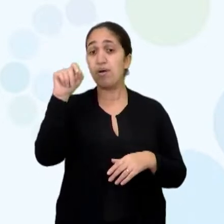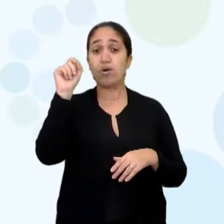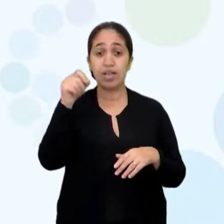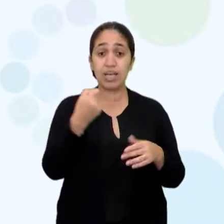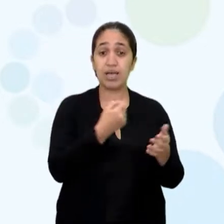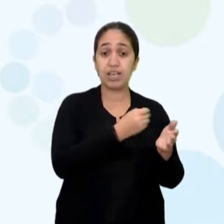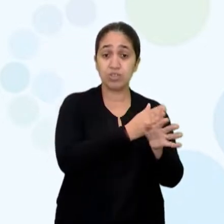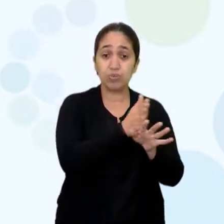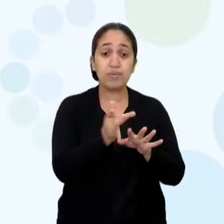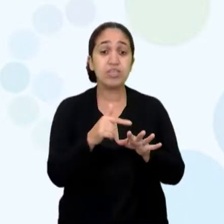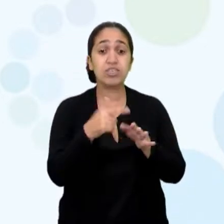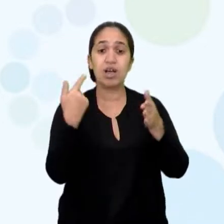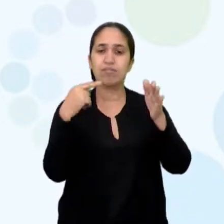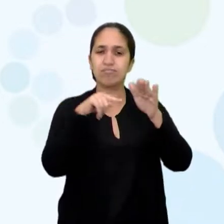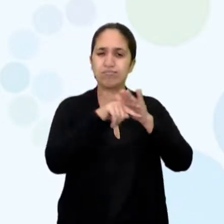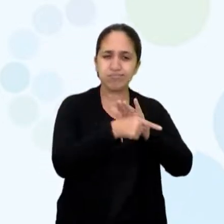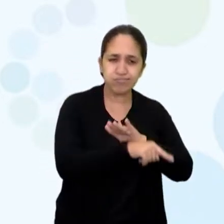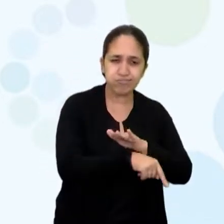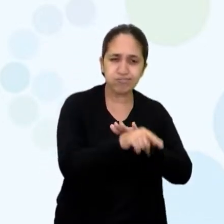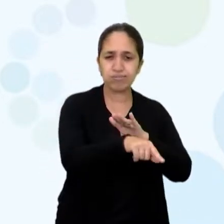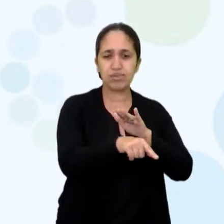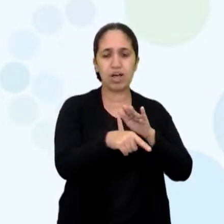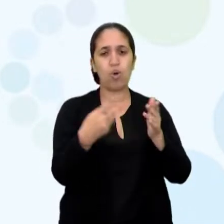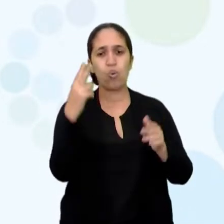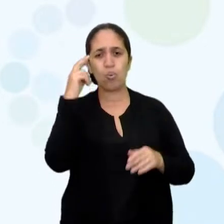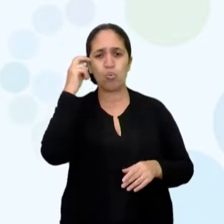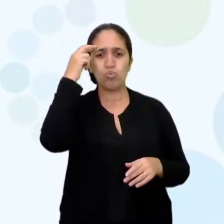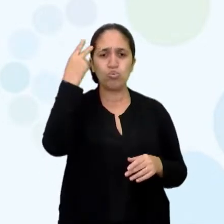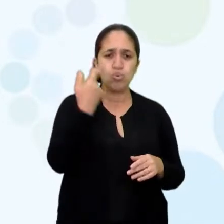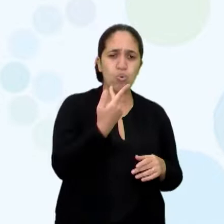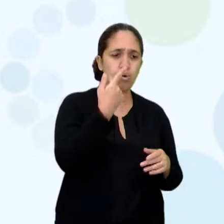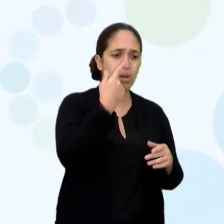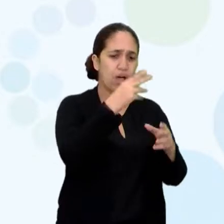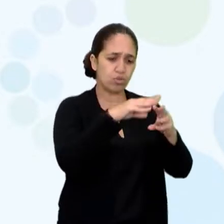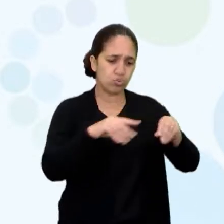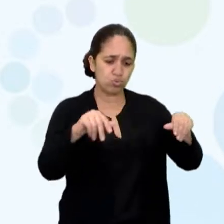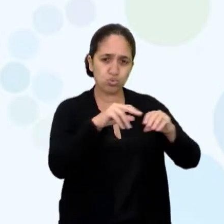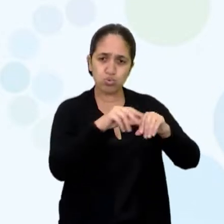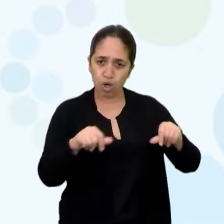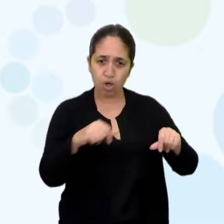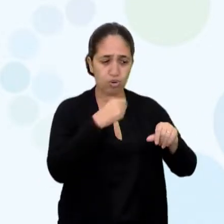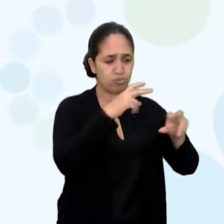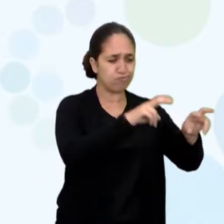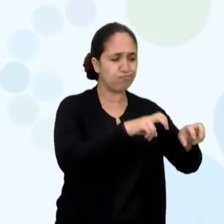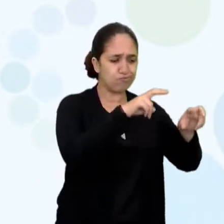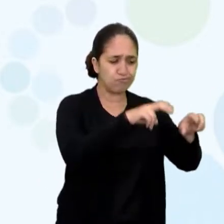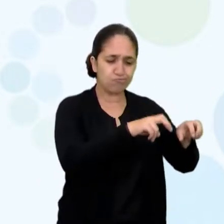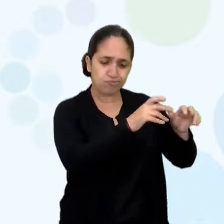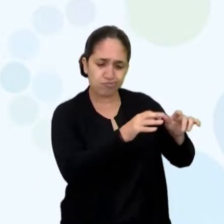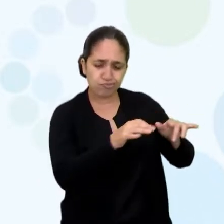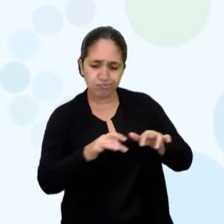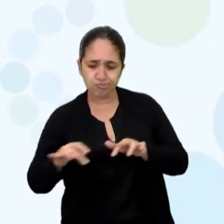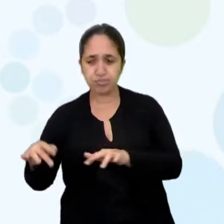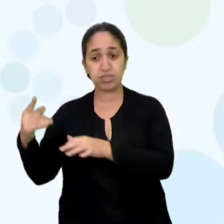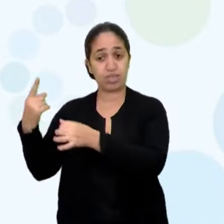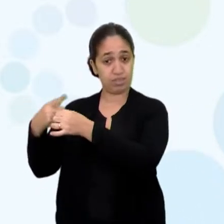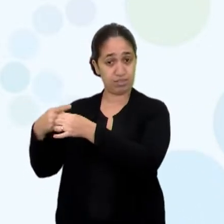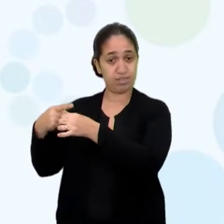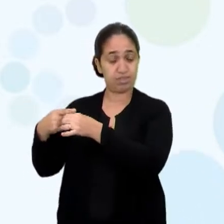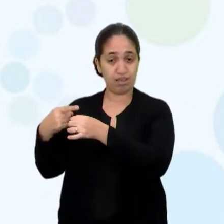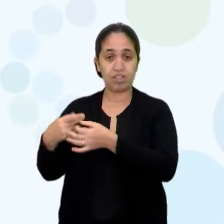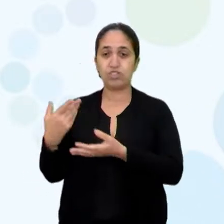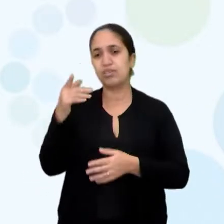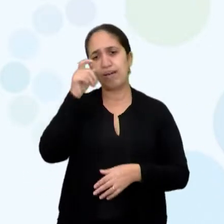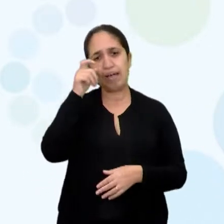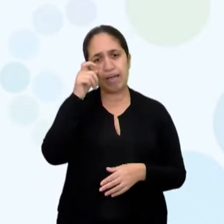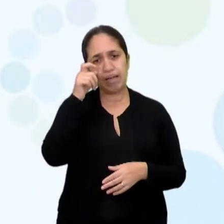do aprofundamento à cultura do solo, do campo à cidade, tá certo? E é interessante sempre retratar